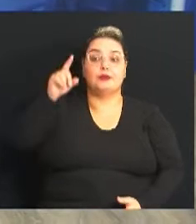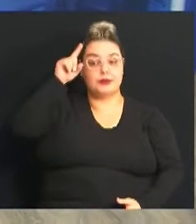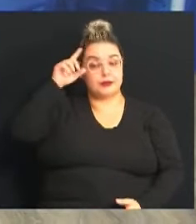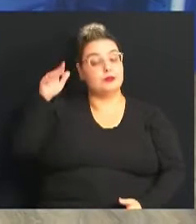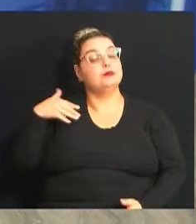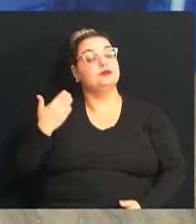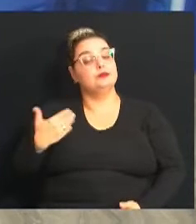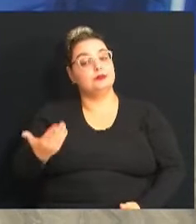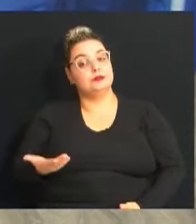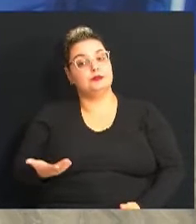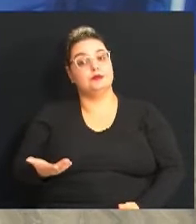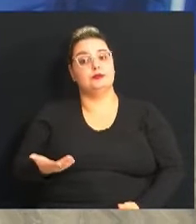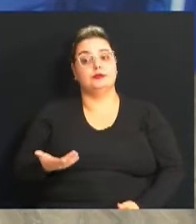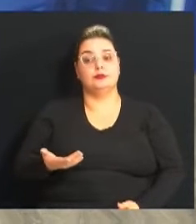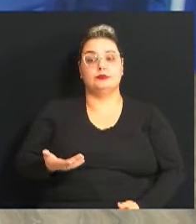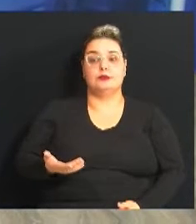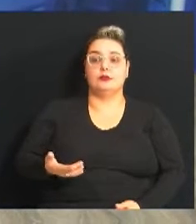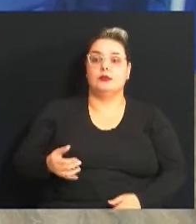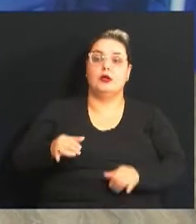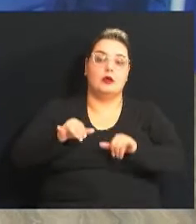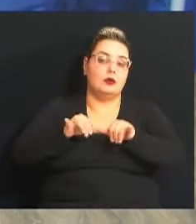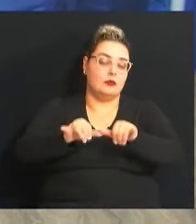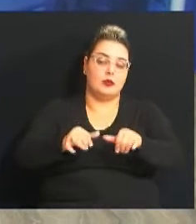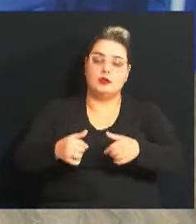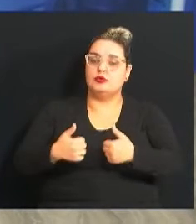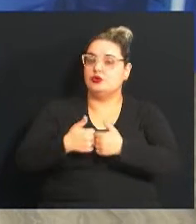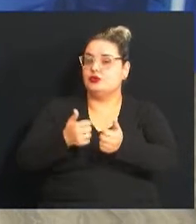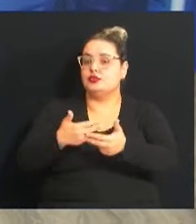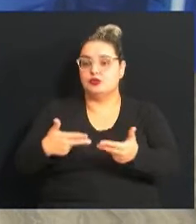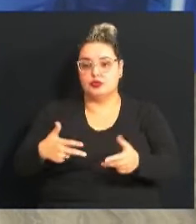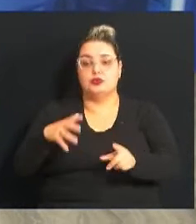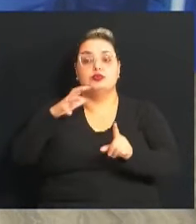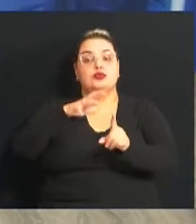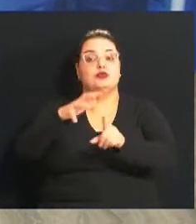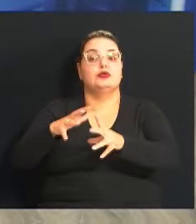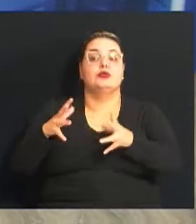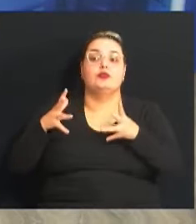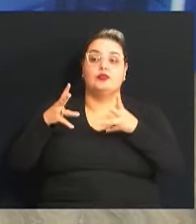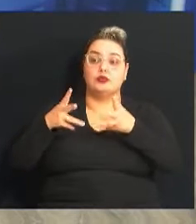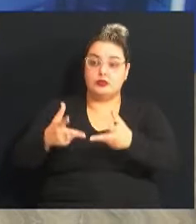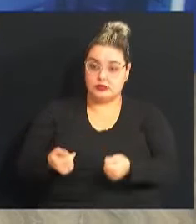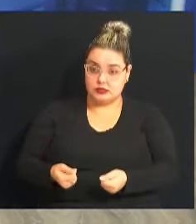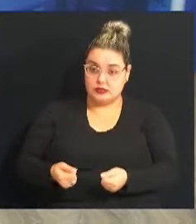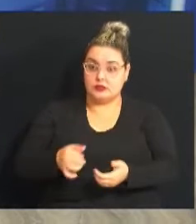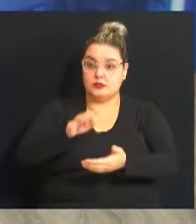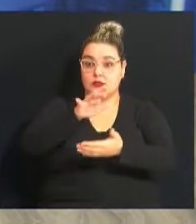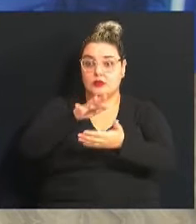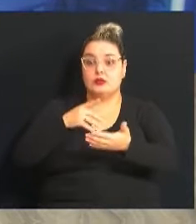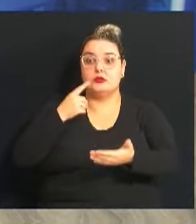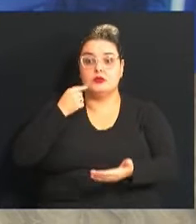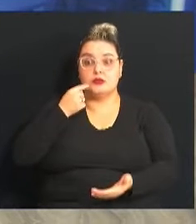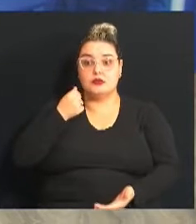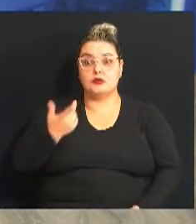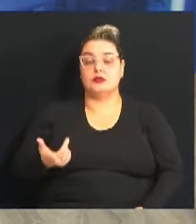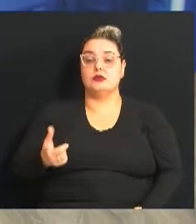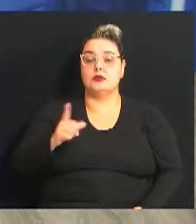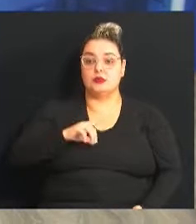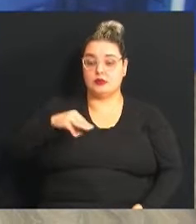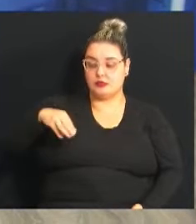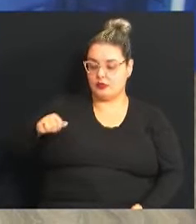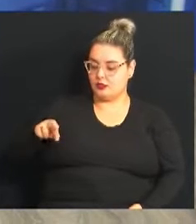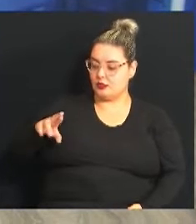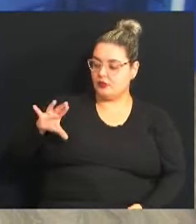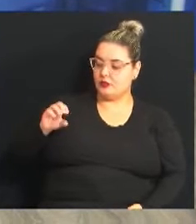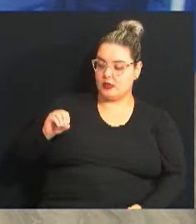nosso supermercado, o transporte influencia em tudo. E Na Ponta do Lápis de hoje teve o Marco